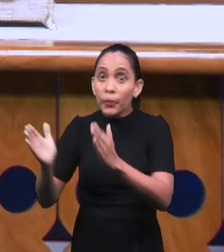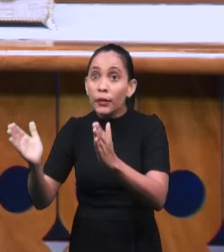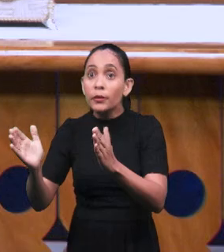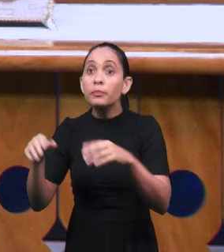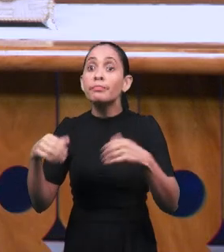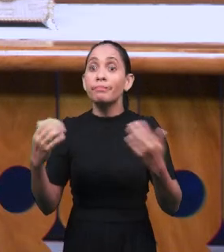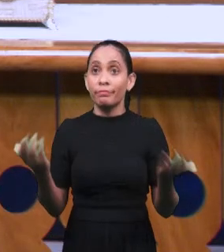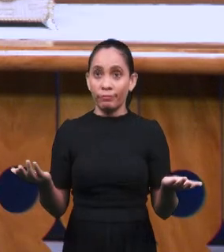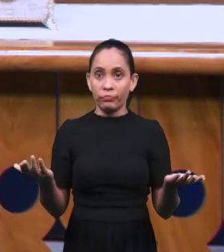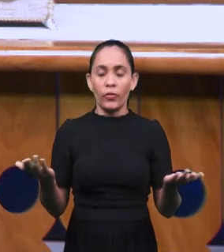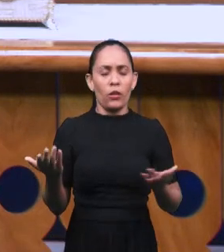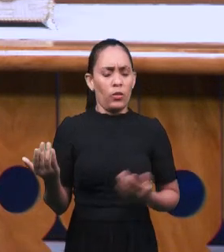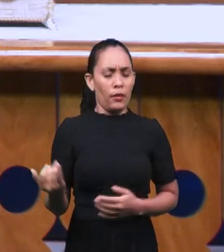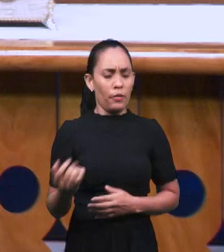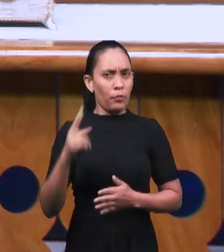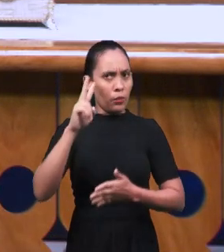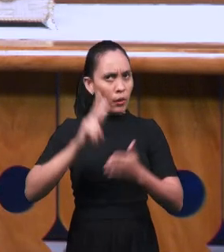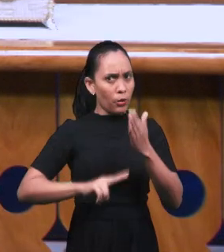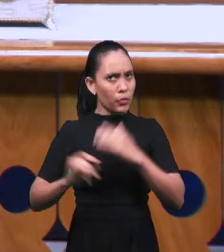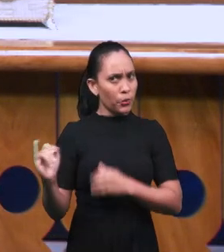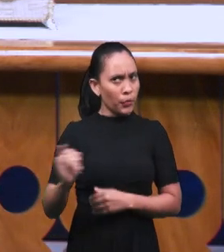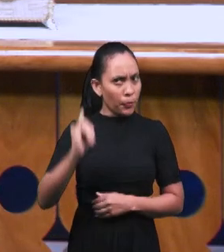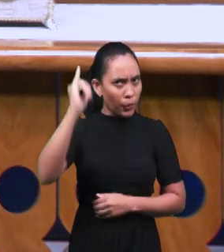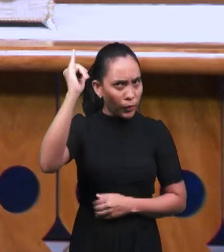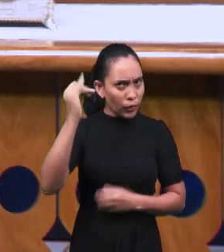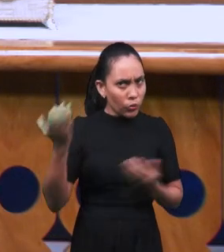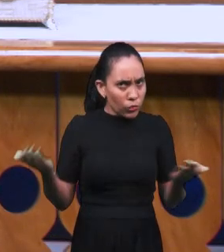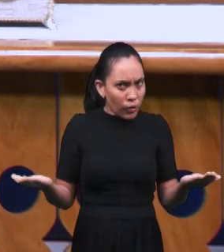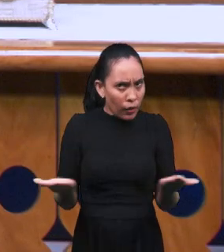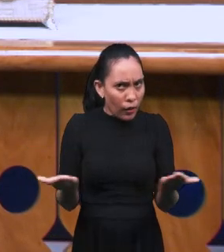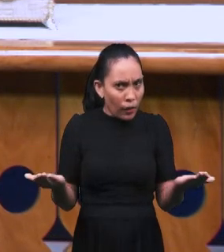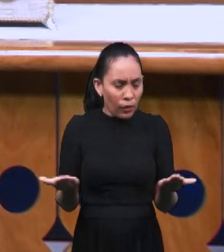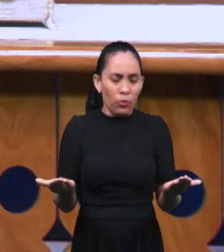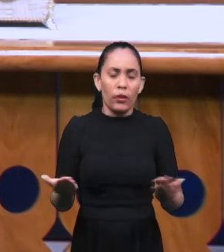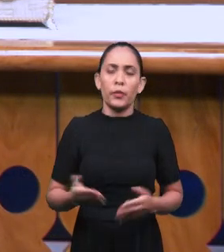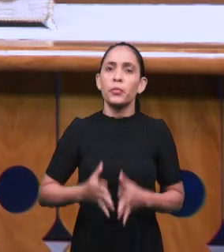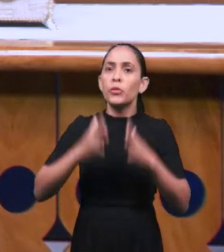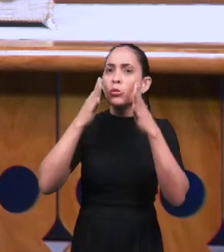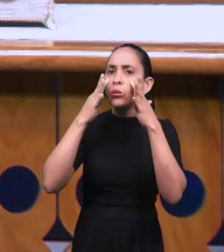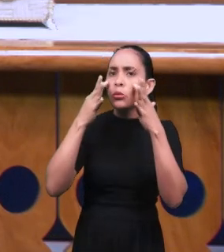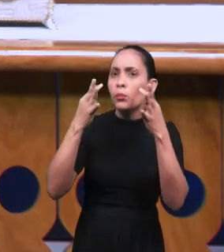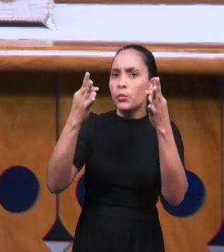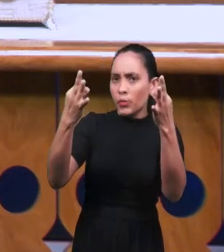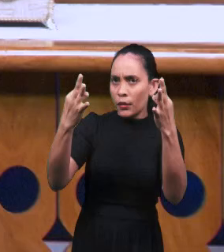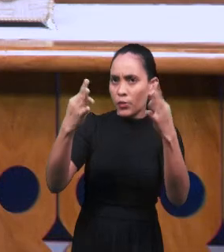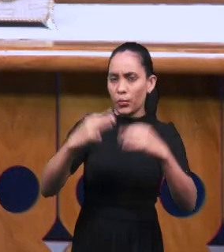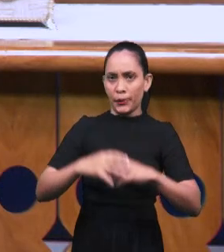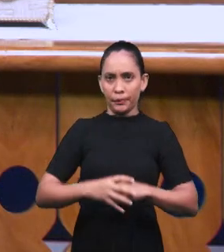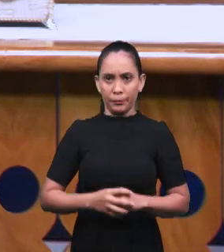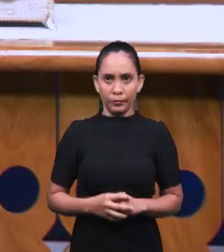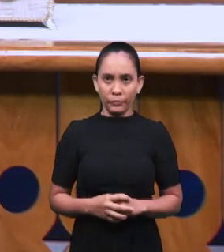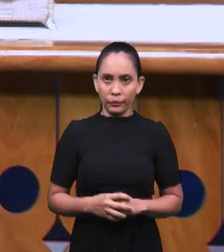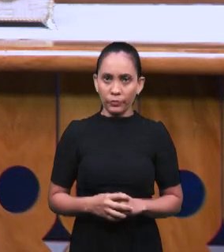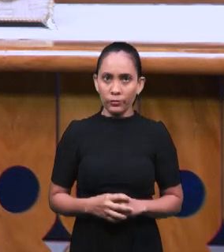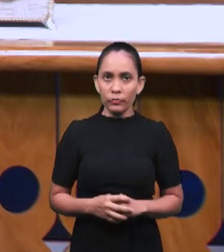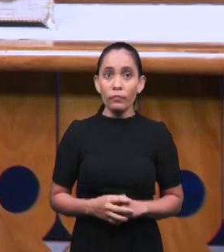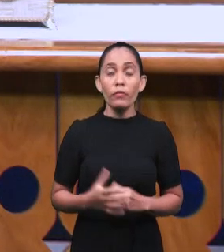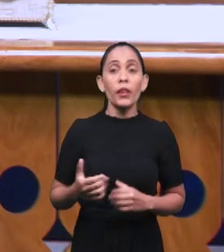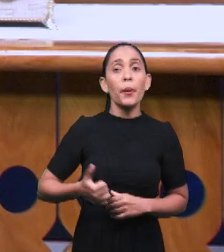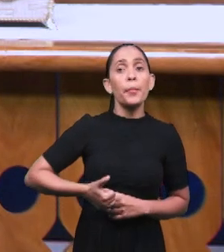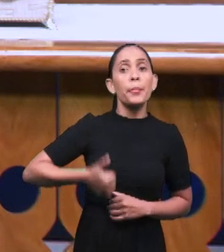queria somente aqui fazer algumas observações. Na primeira